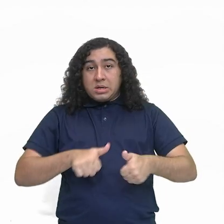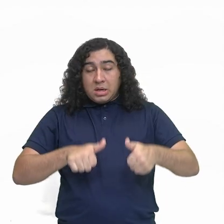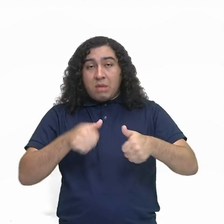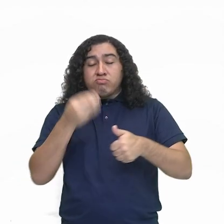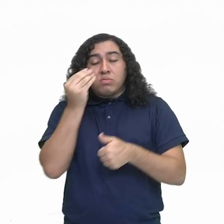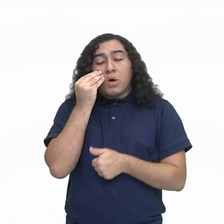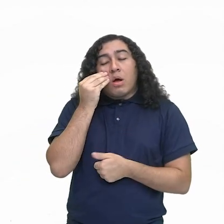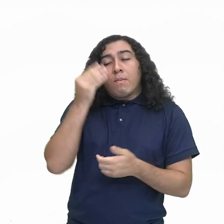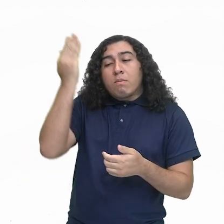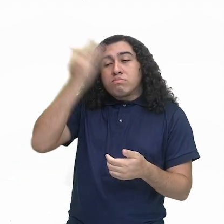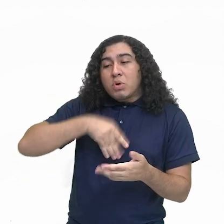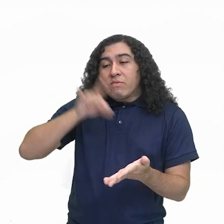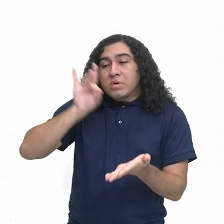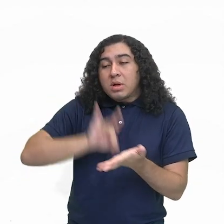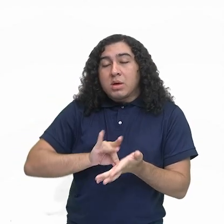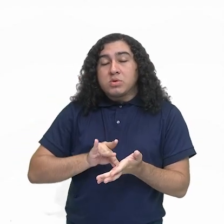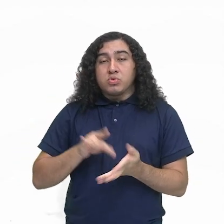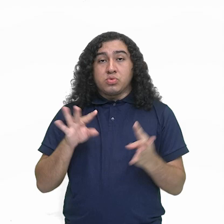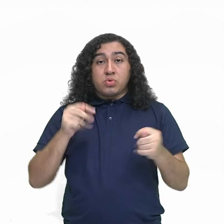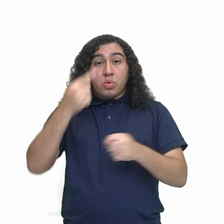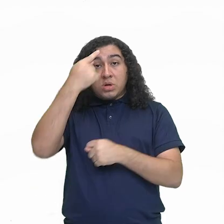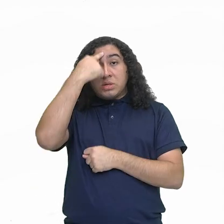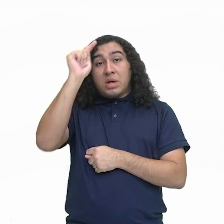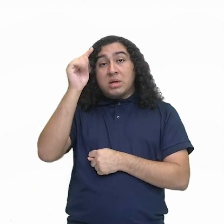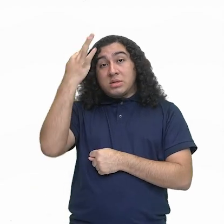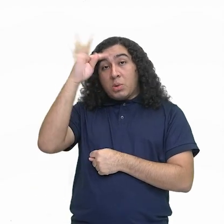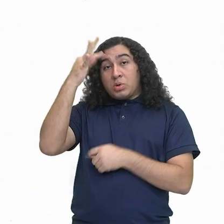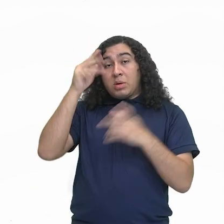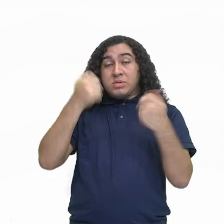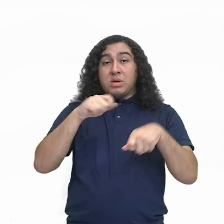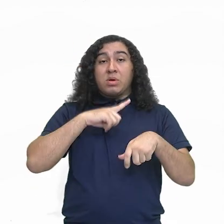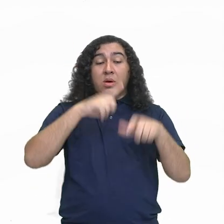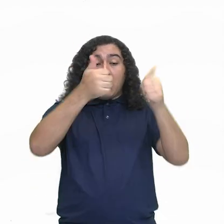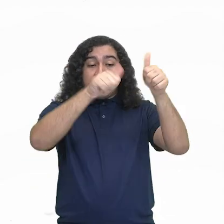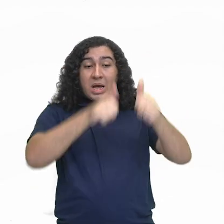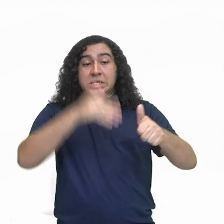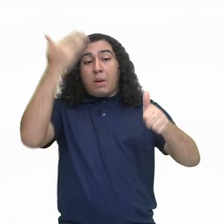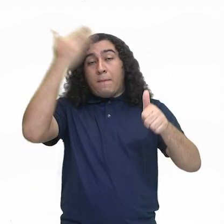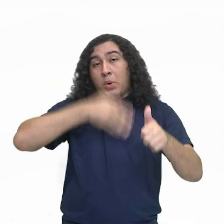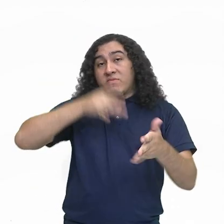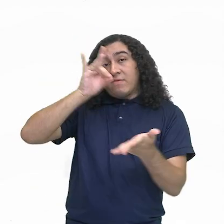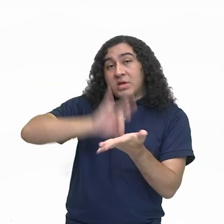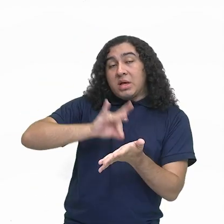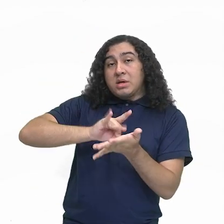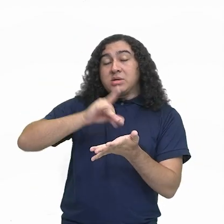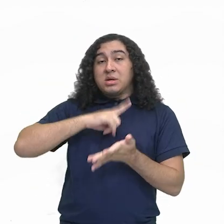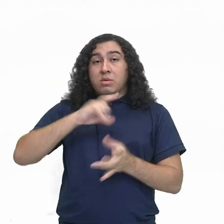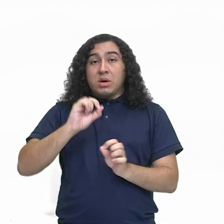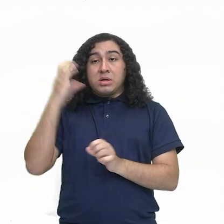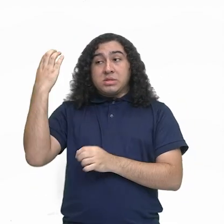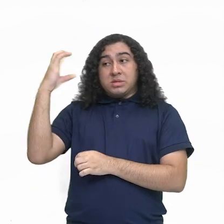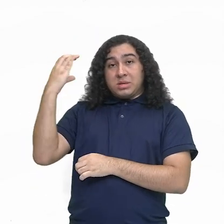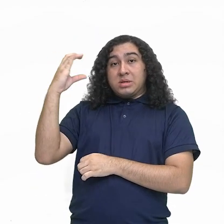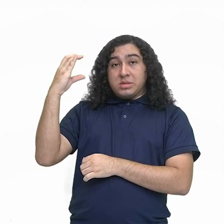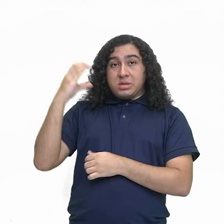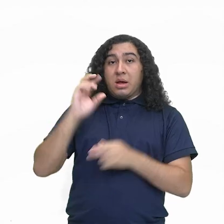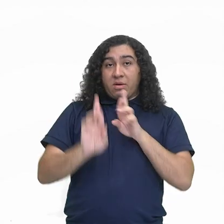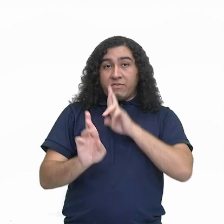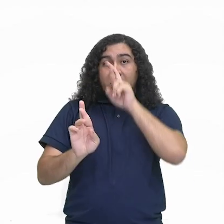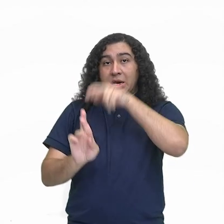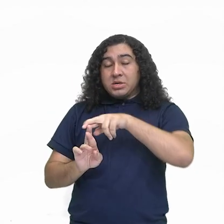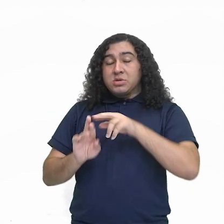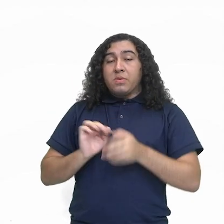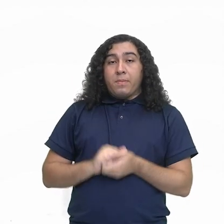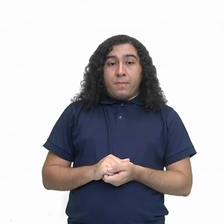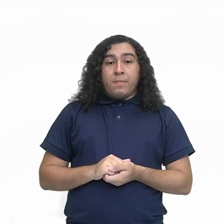verificado. Toda ideia e teoria deve ser verificada e comprovada sob a ótica da ciência. Então, você